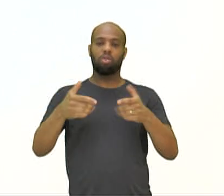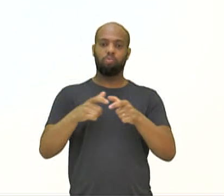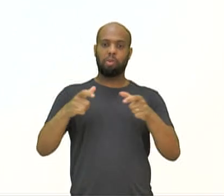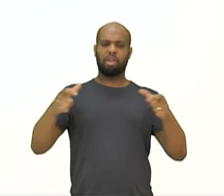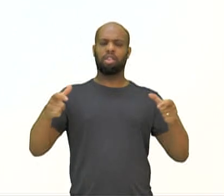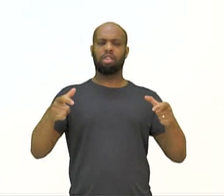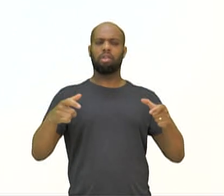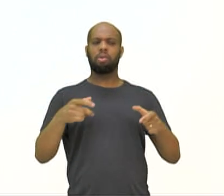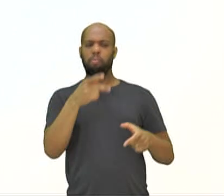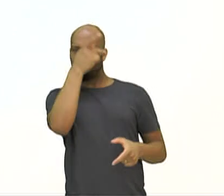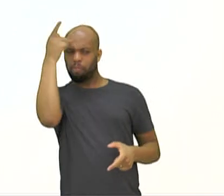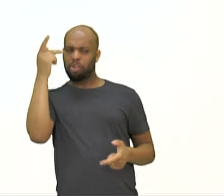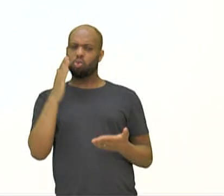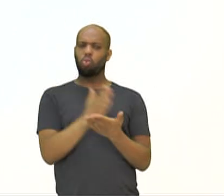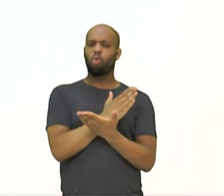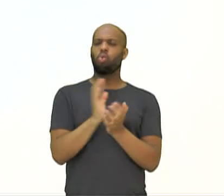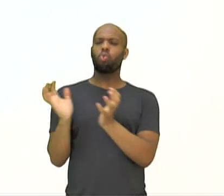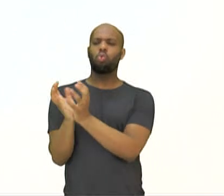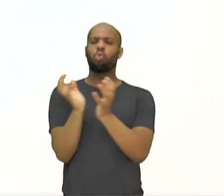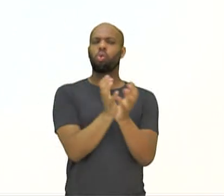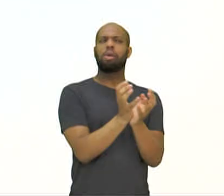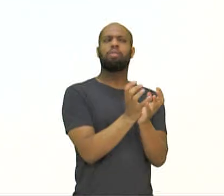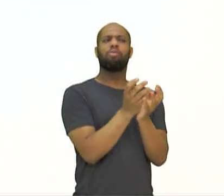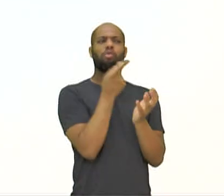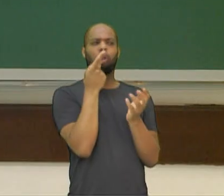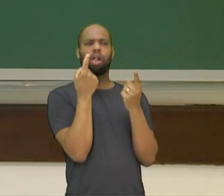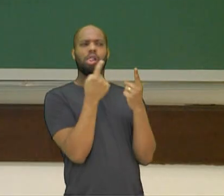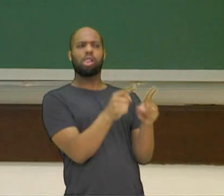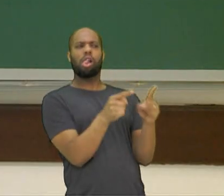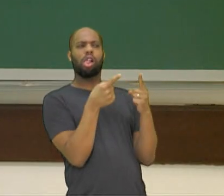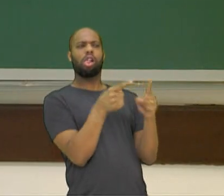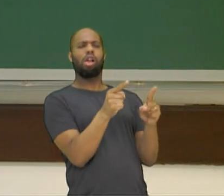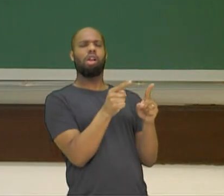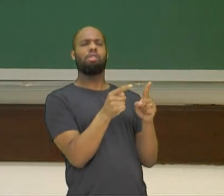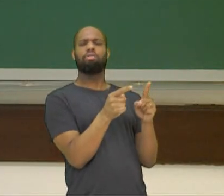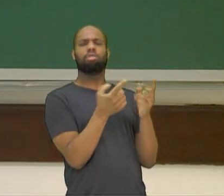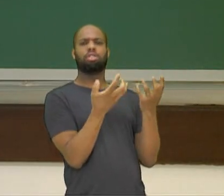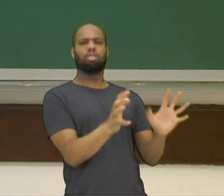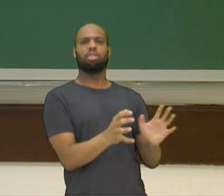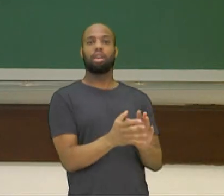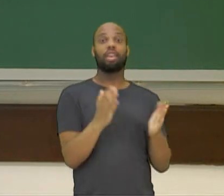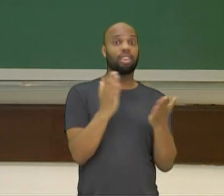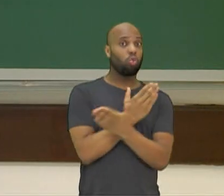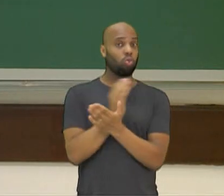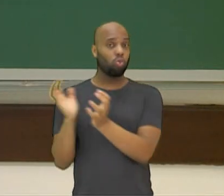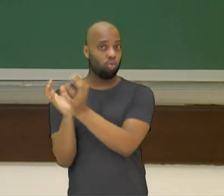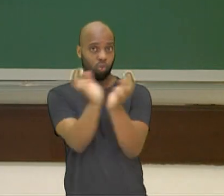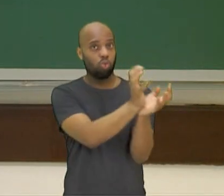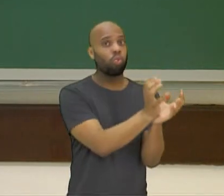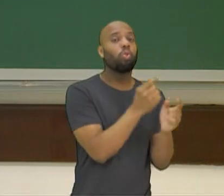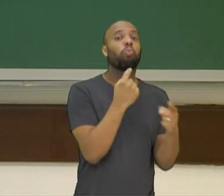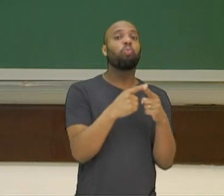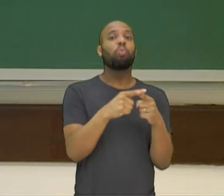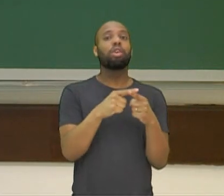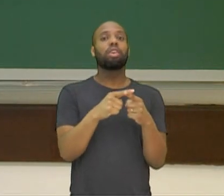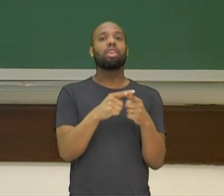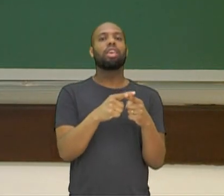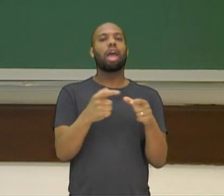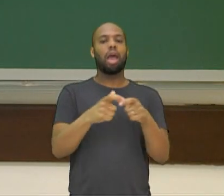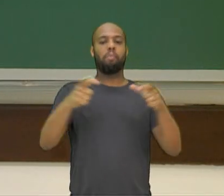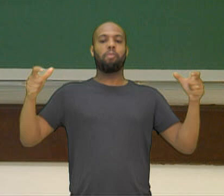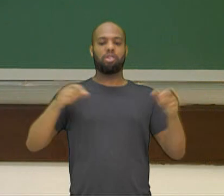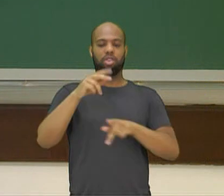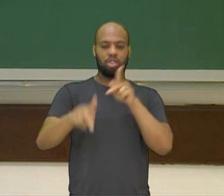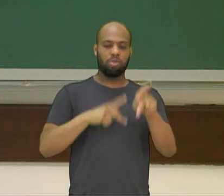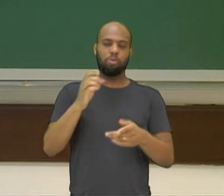a insatisfação de alguns grupos e a oposição a Getúlio Vargas. Eu digo alguns grupos porque a massa do povo ainda